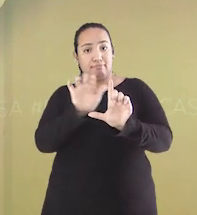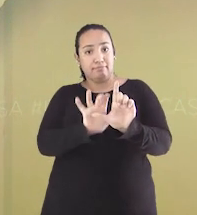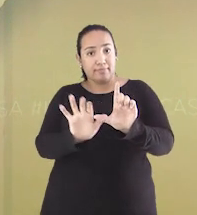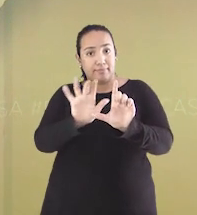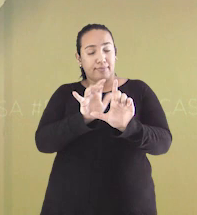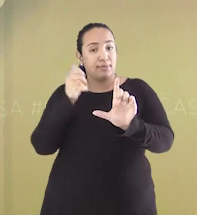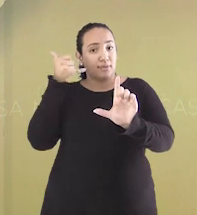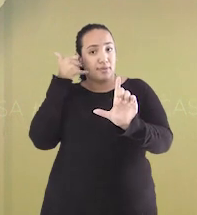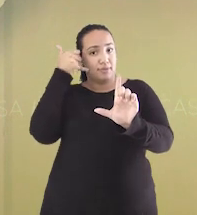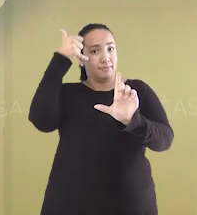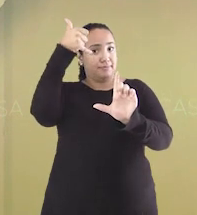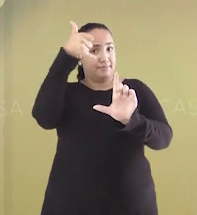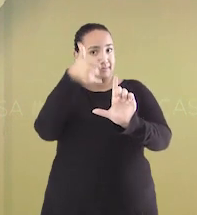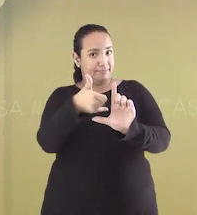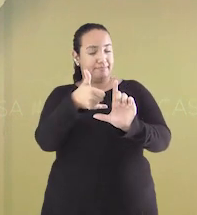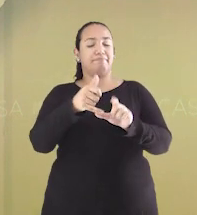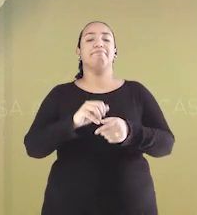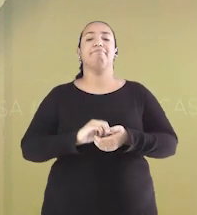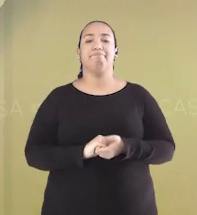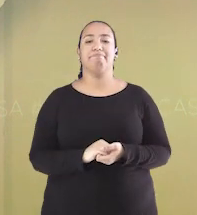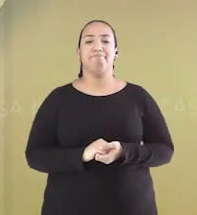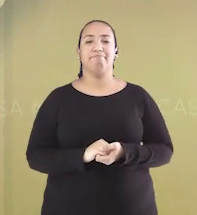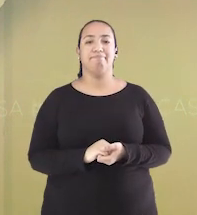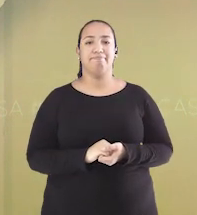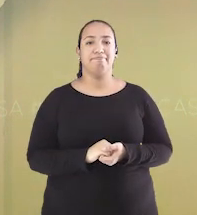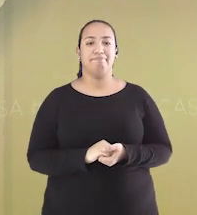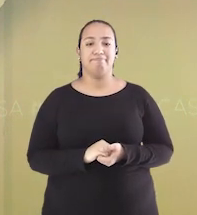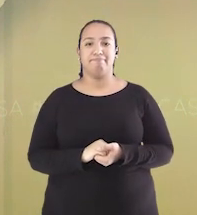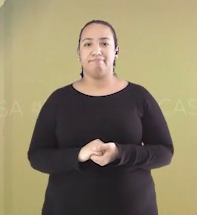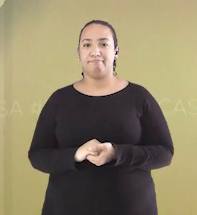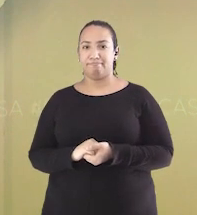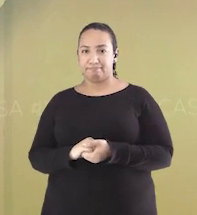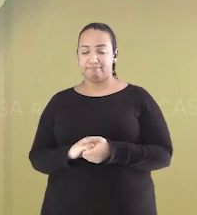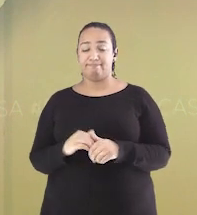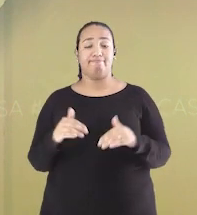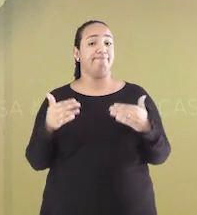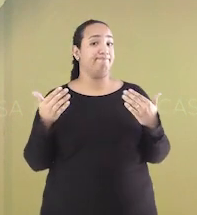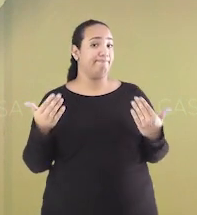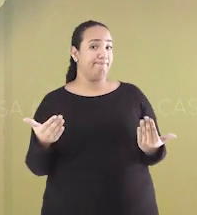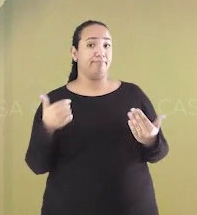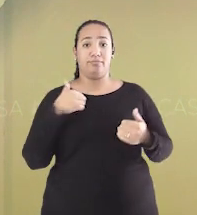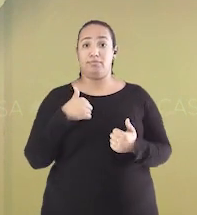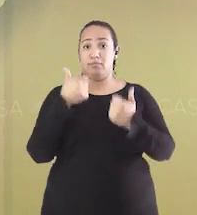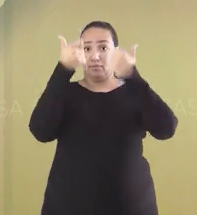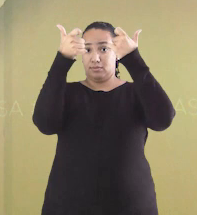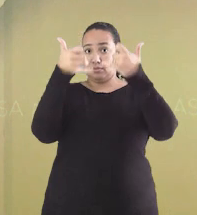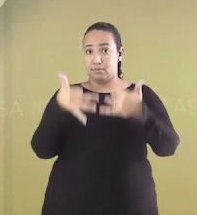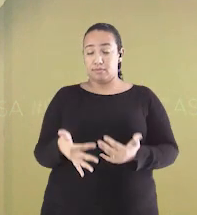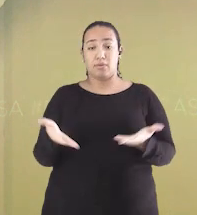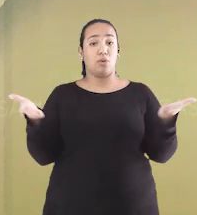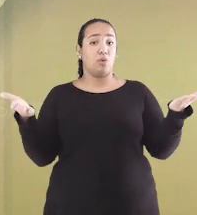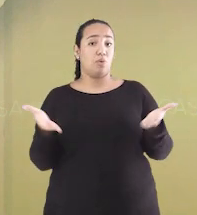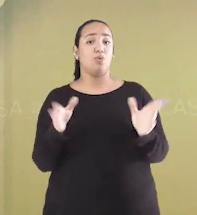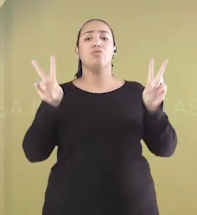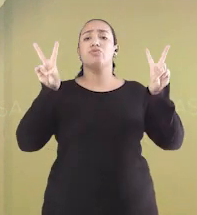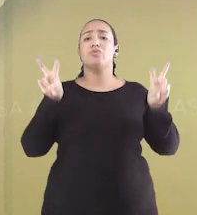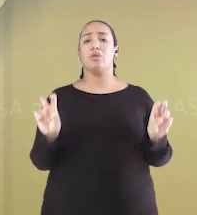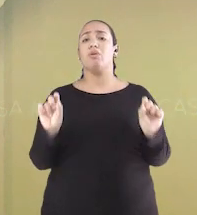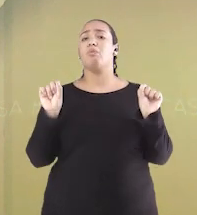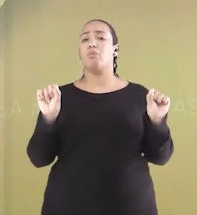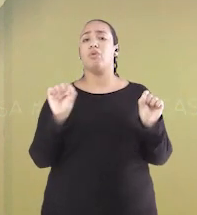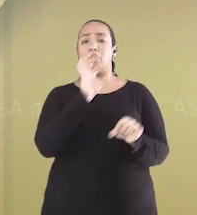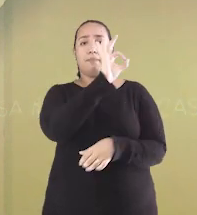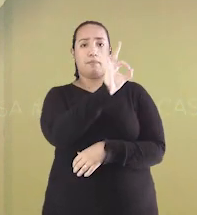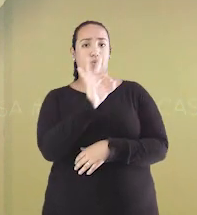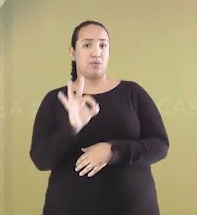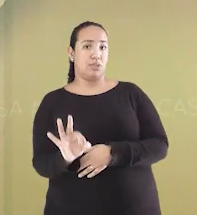na tela, para acessar a lista de presença, ok? Como eu disse, hoje nós vamos falar sobre